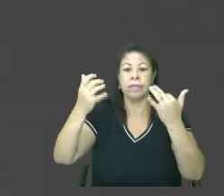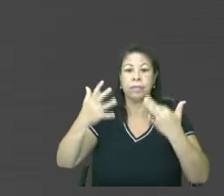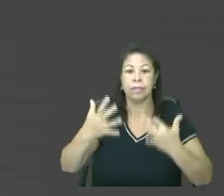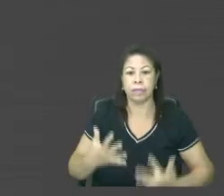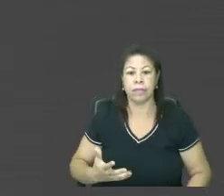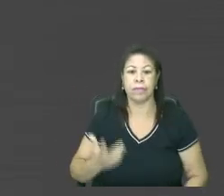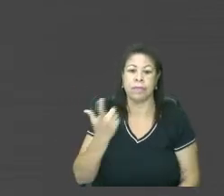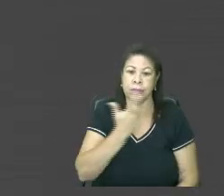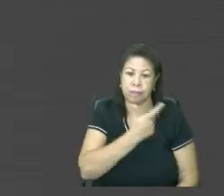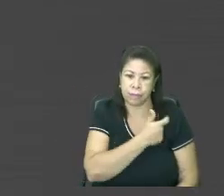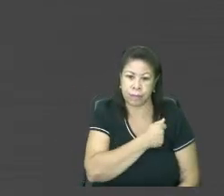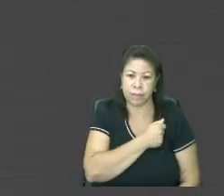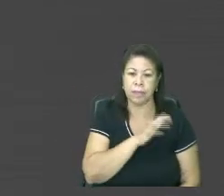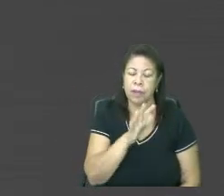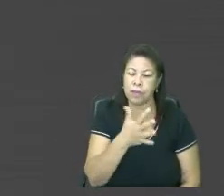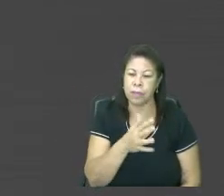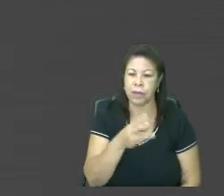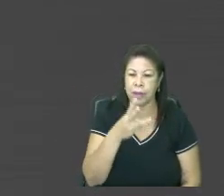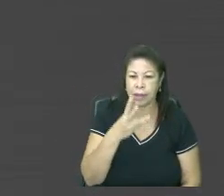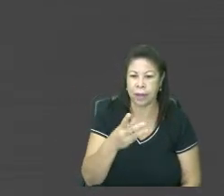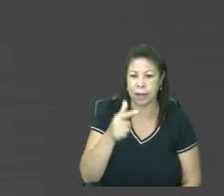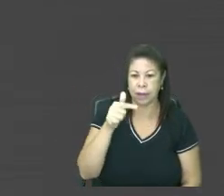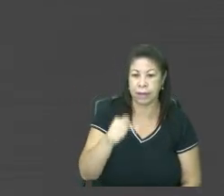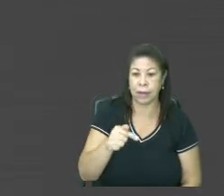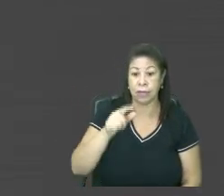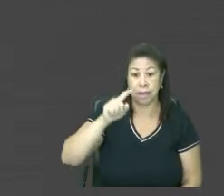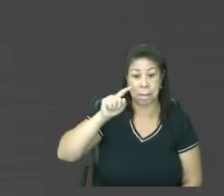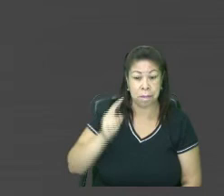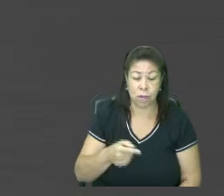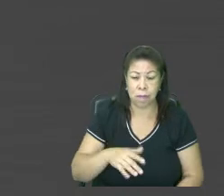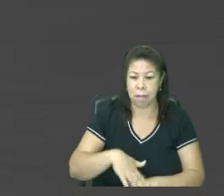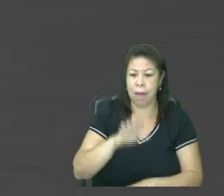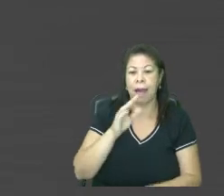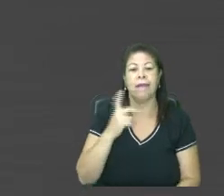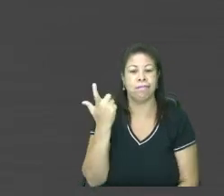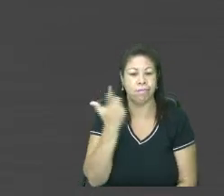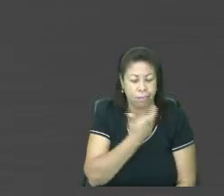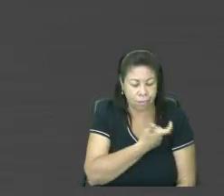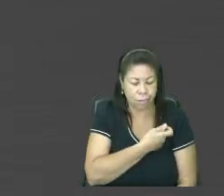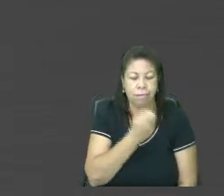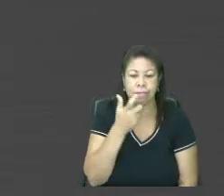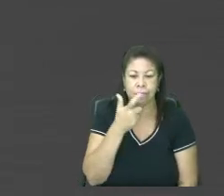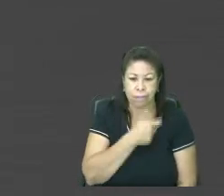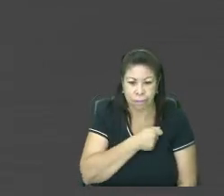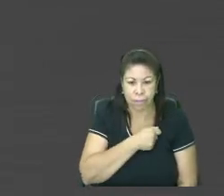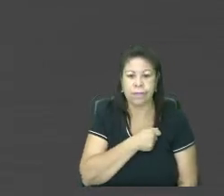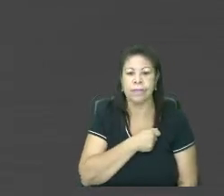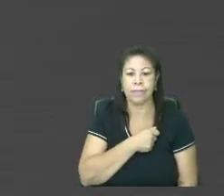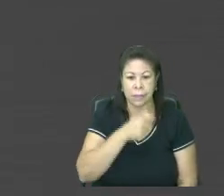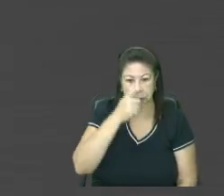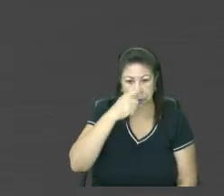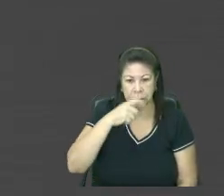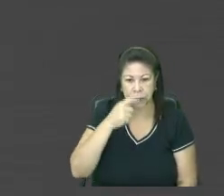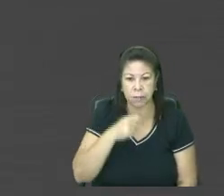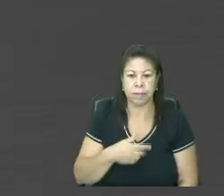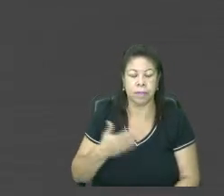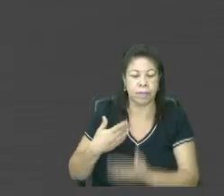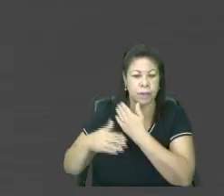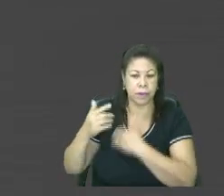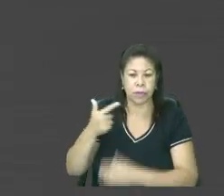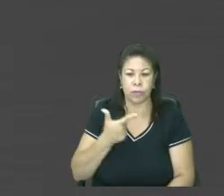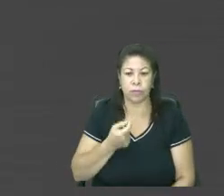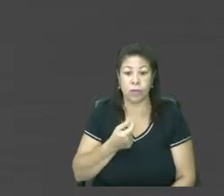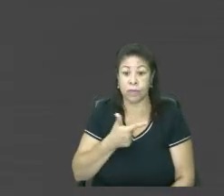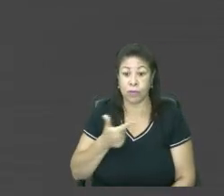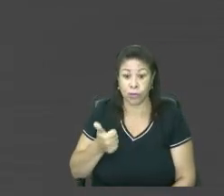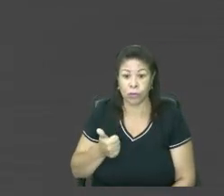de 37.400 doses de vacina de influenza no ano de 2021, dentro dos seus